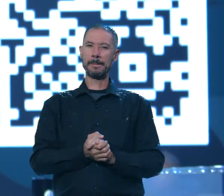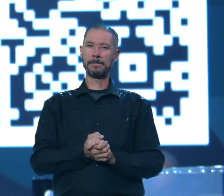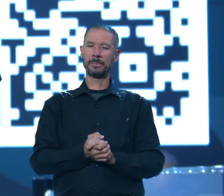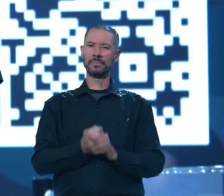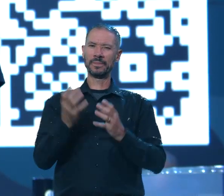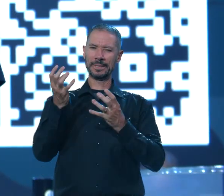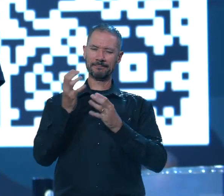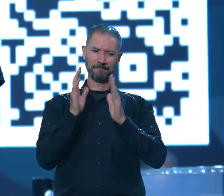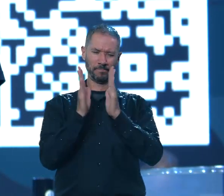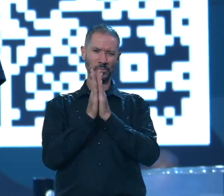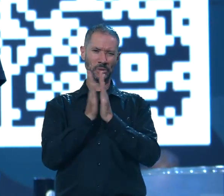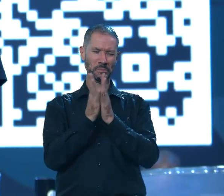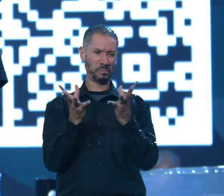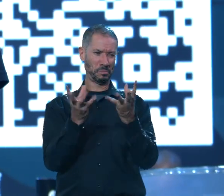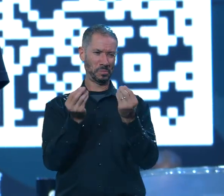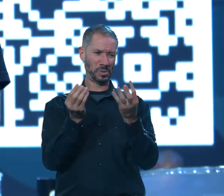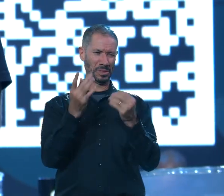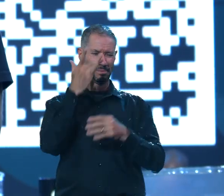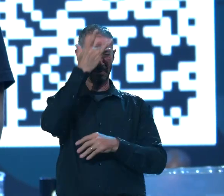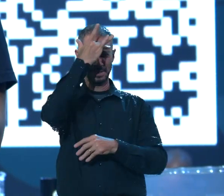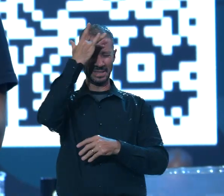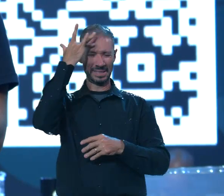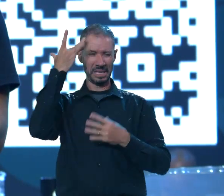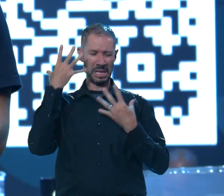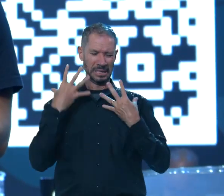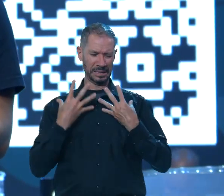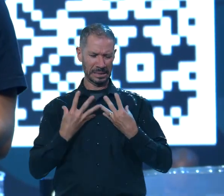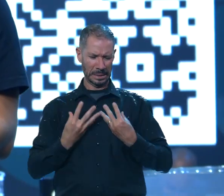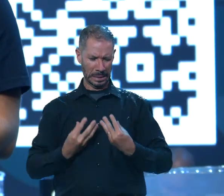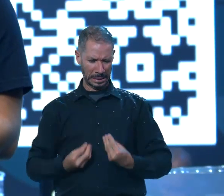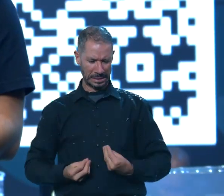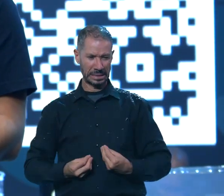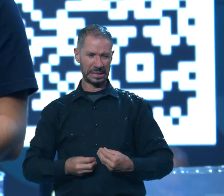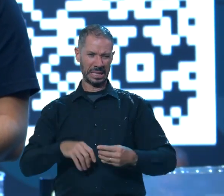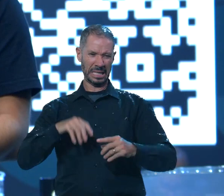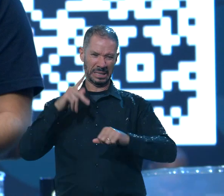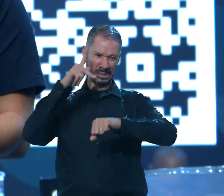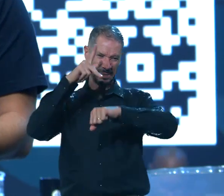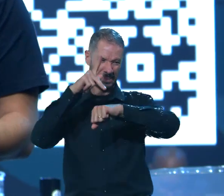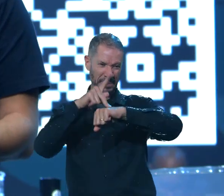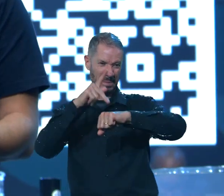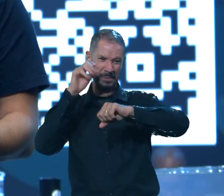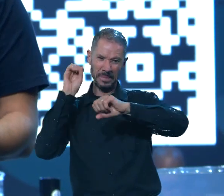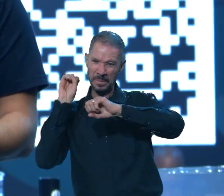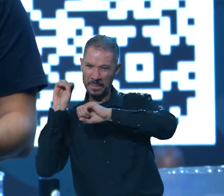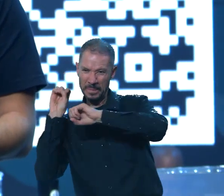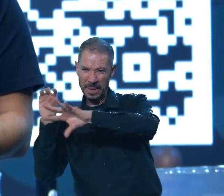Eu queria orar porque tem muita gente cansada hoje aqui. Está cansado de apanhar, levar pedrada.